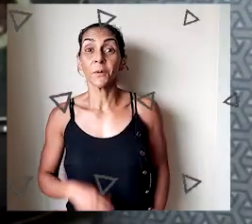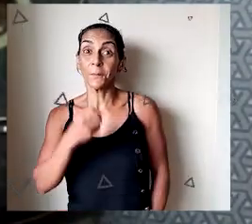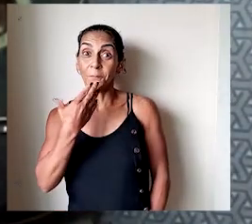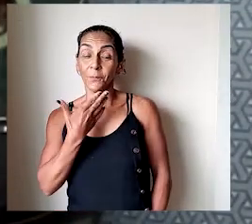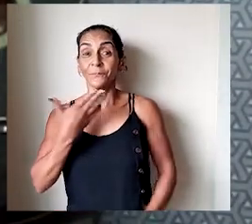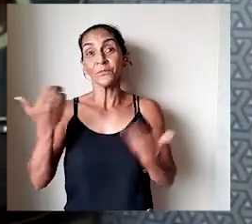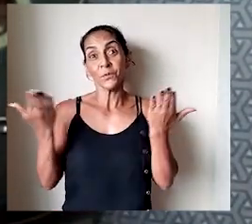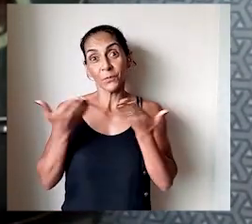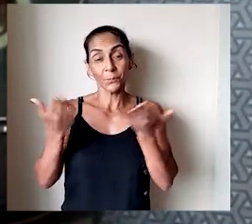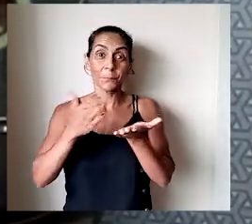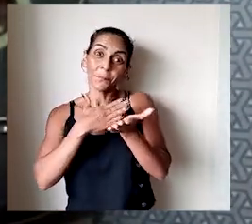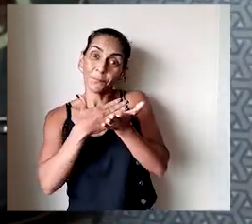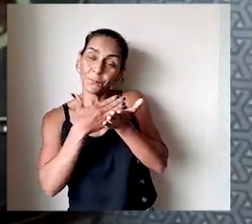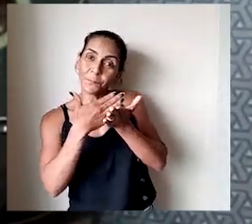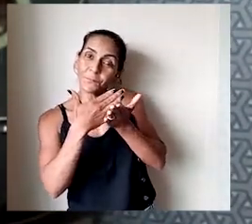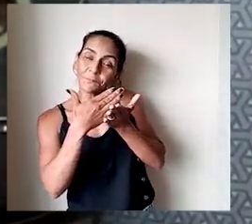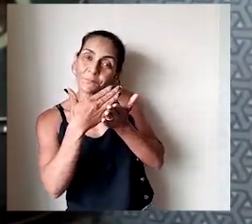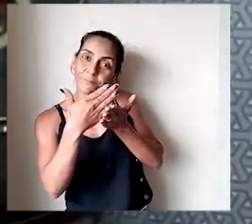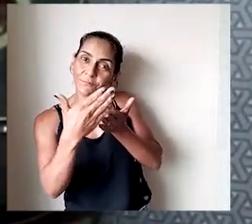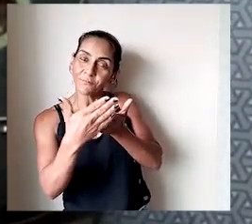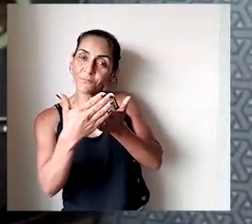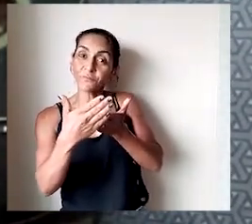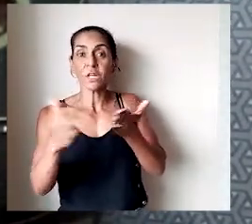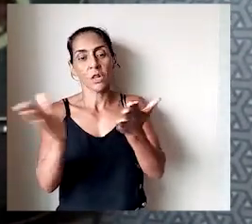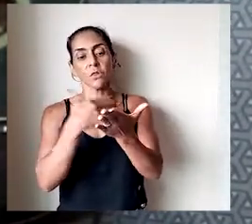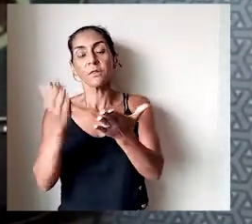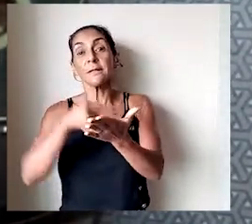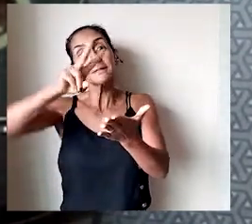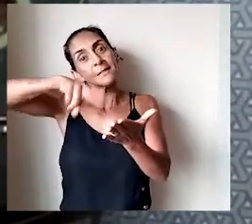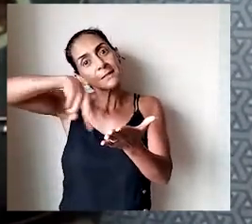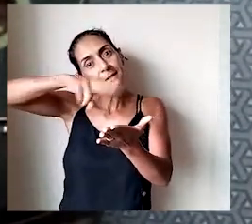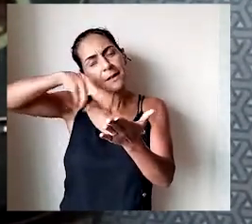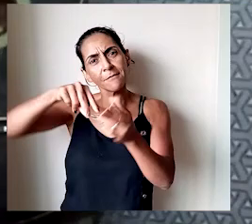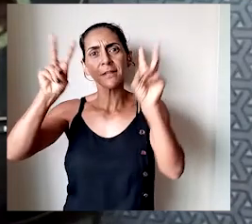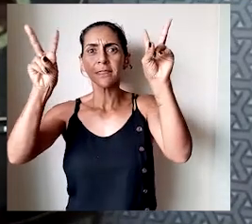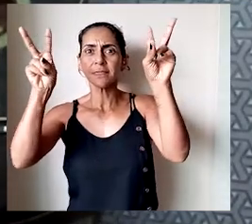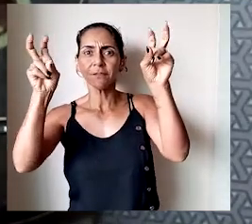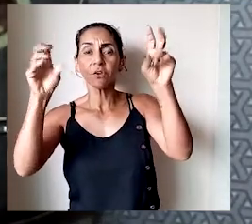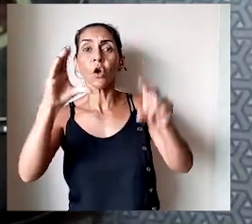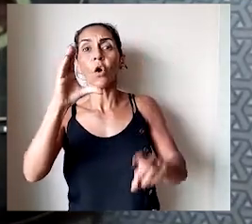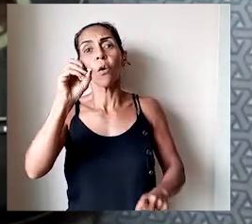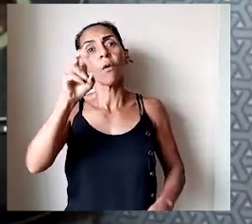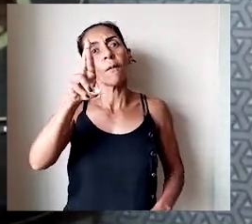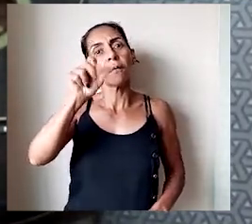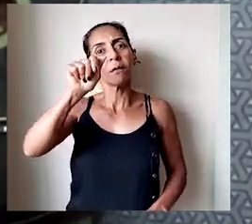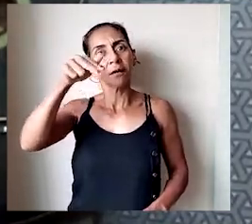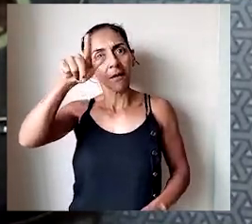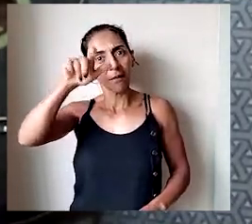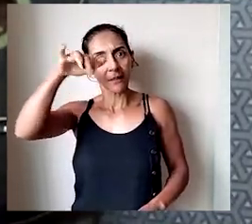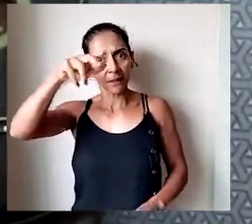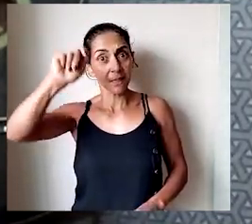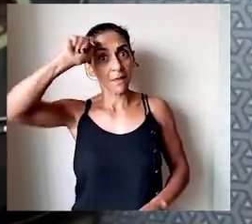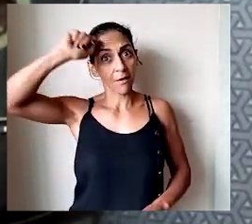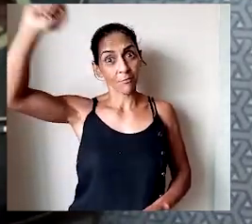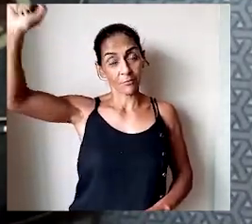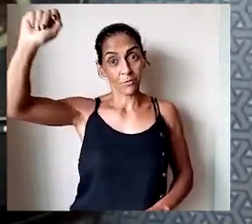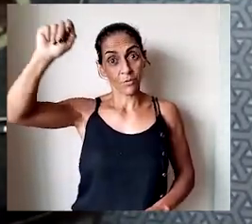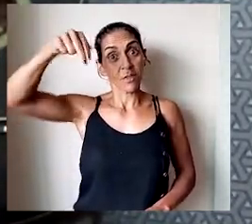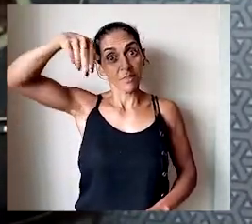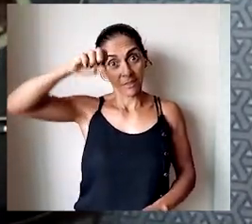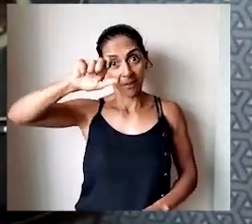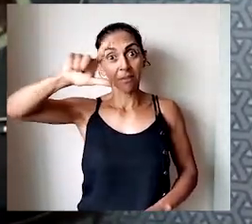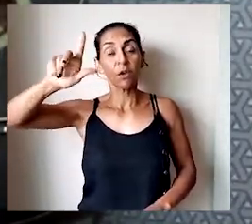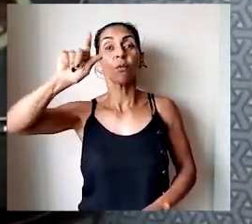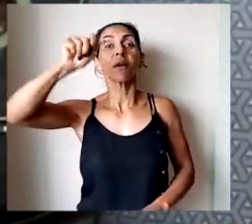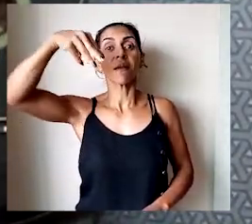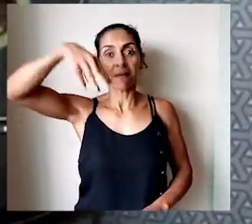Bom, eu vou estar começando apresentando para vocês a ficha técnica do livro, que tem por título Coraline. O autor é o Neil Gaiman. A